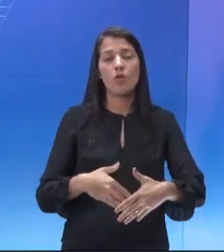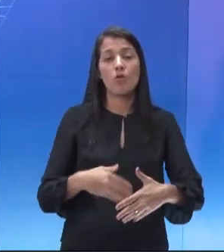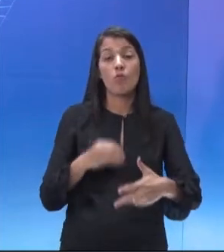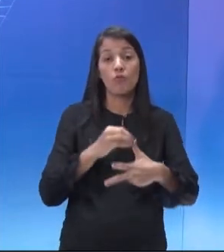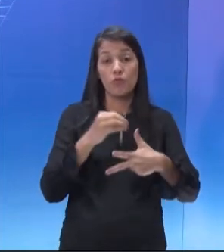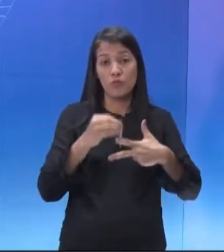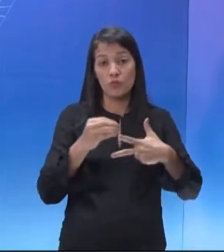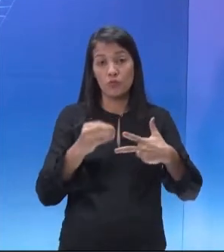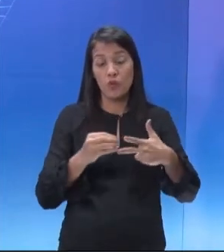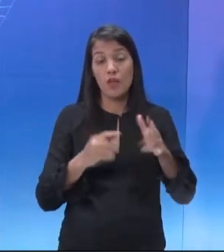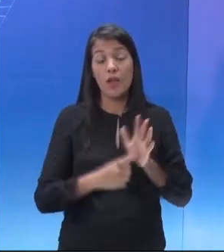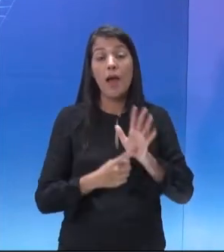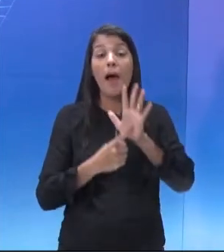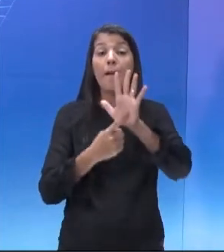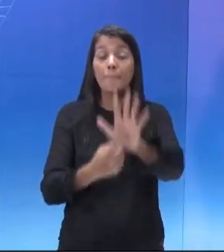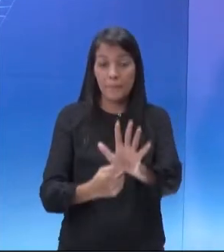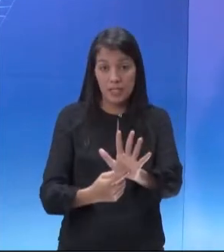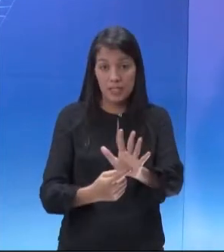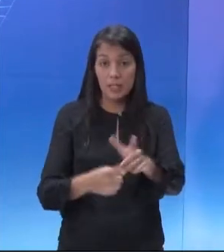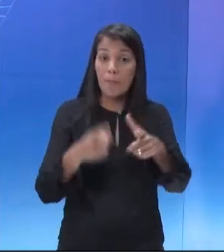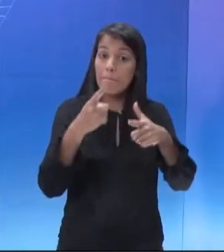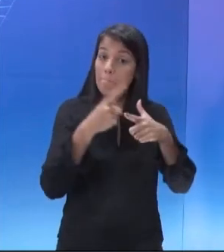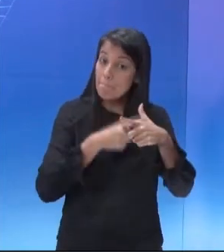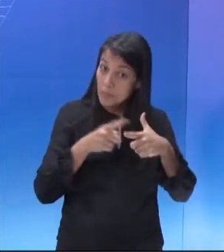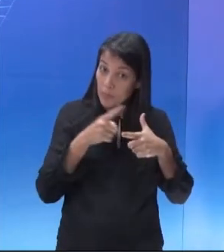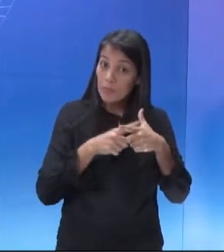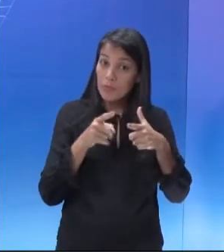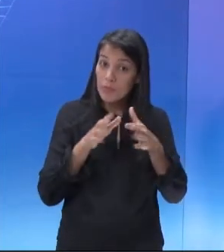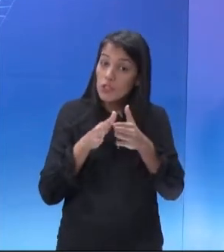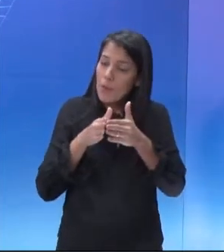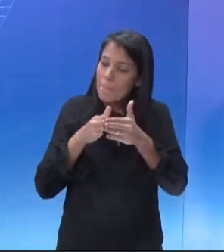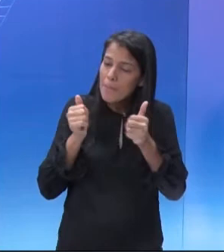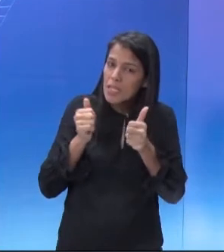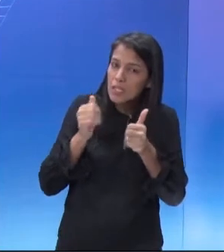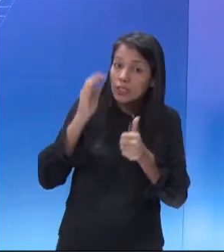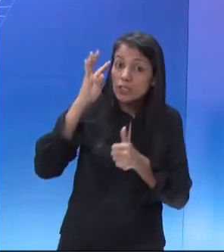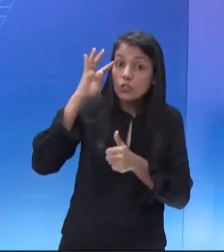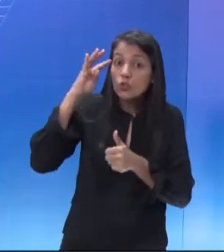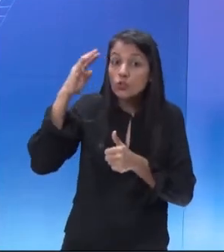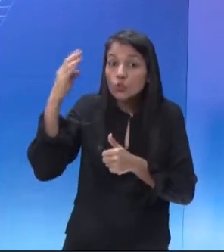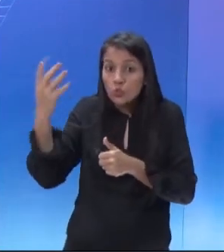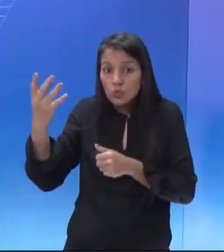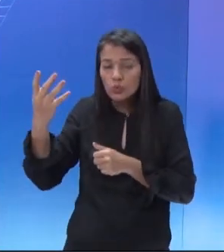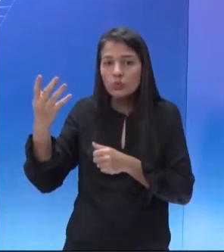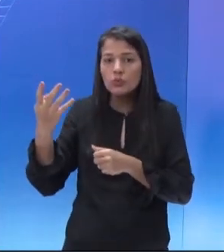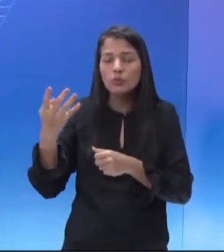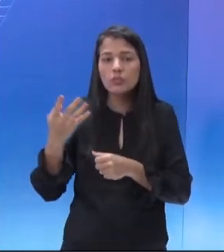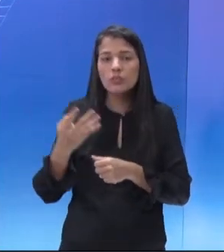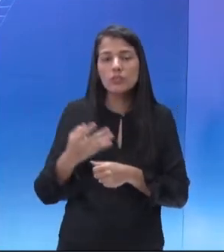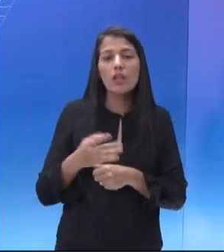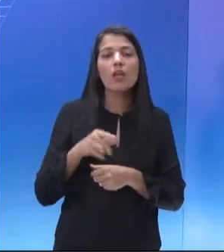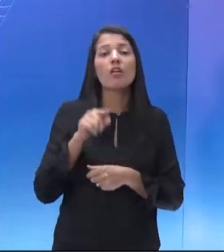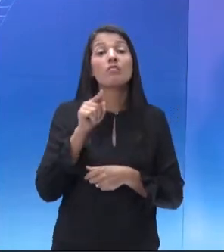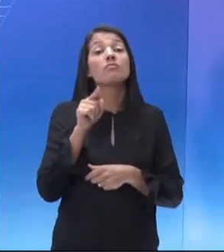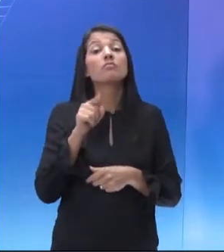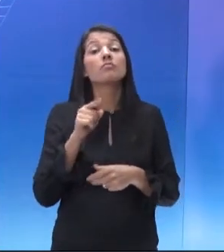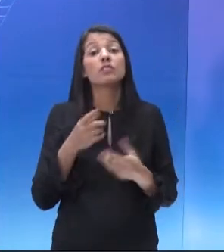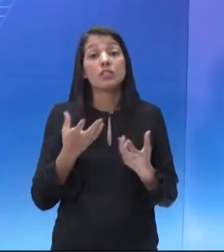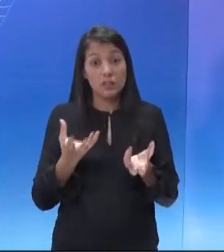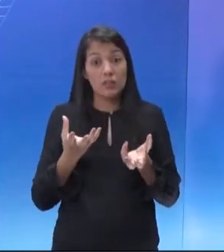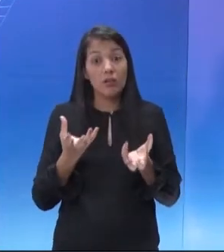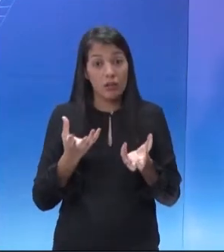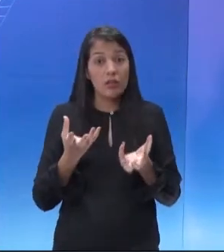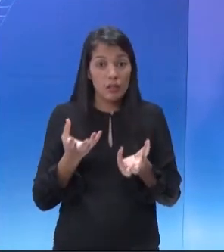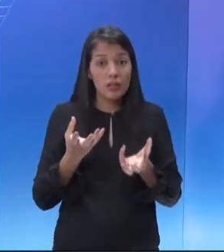candidatos problemáticas que pedem soluções. Eu vou repetir, problemáticas que pedem soluções.